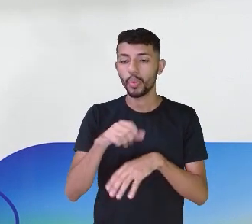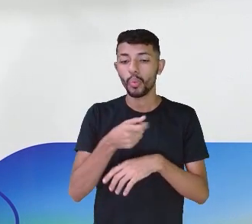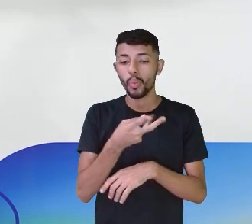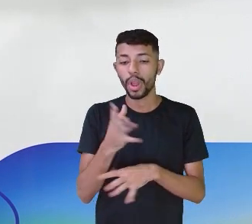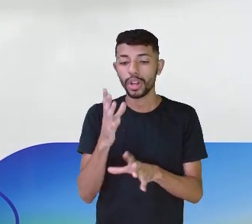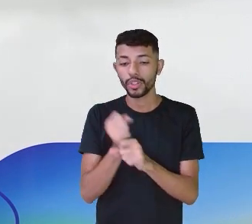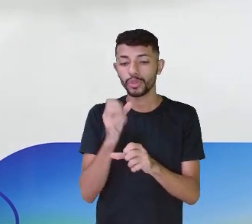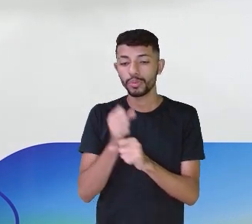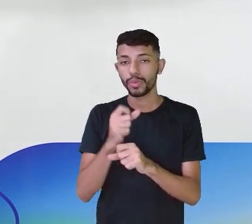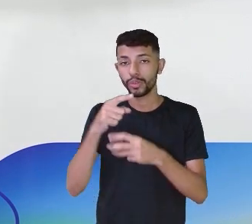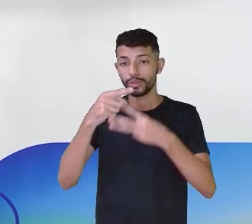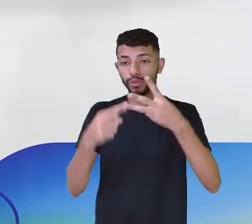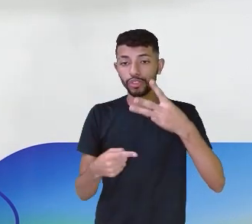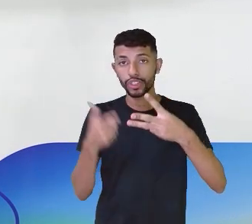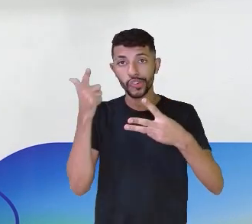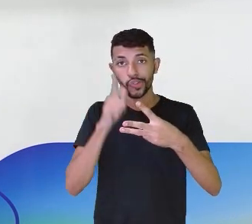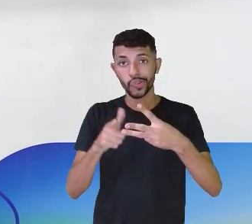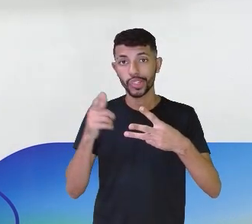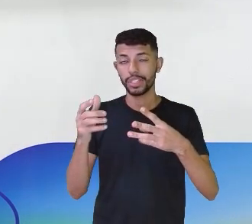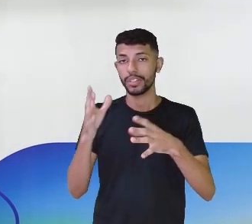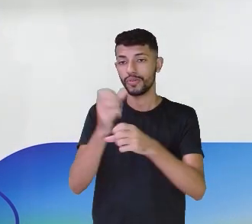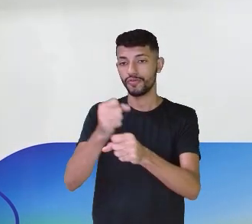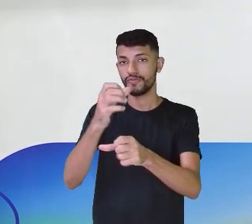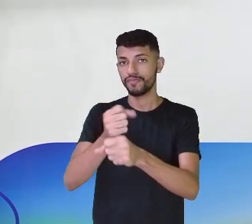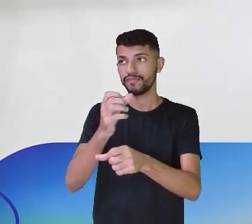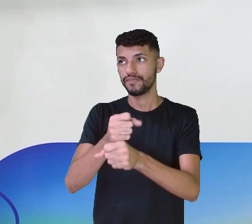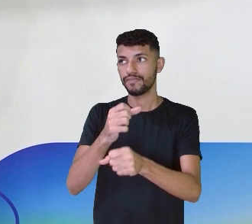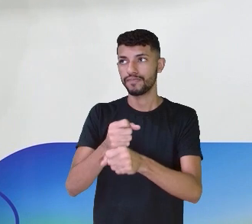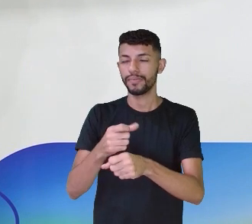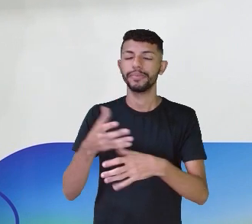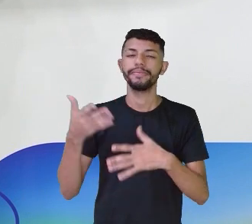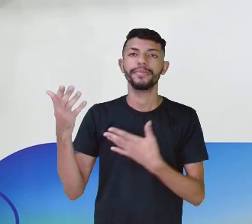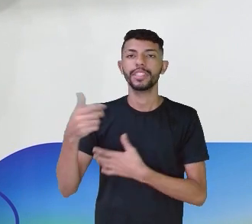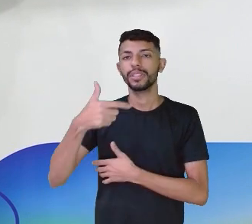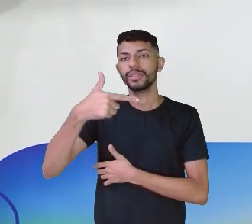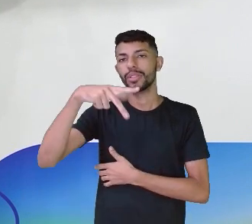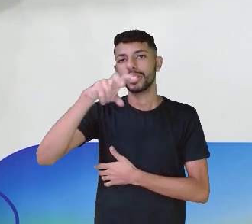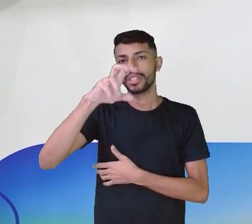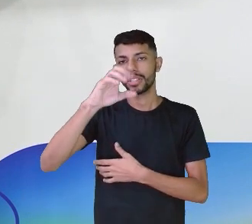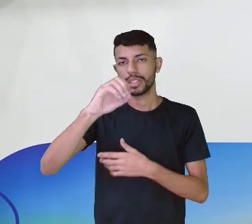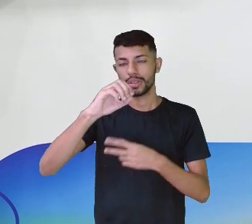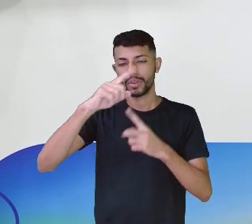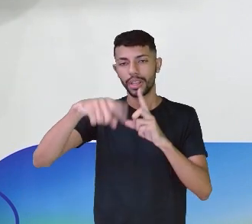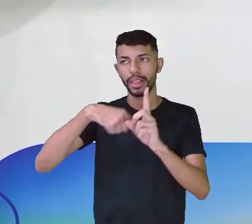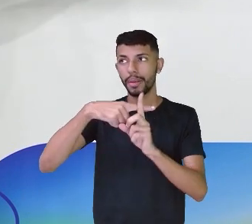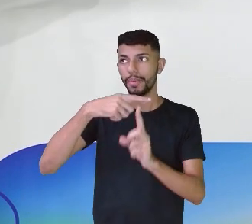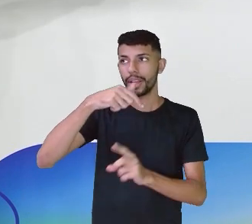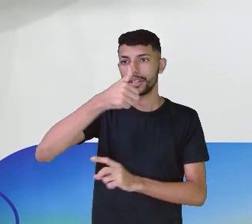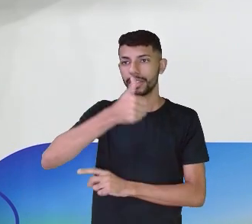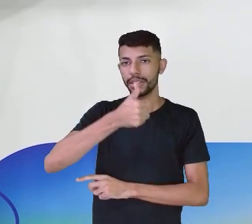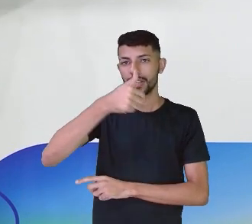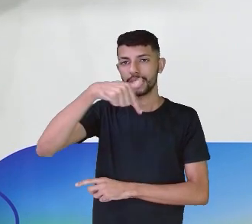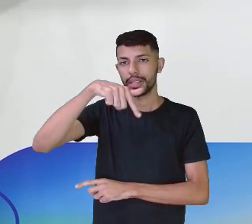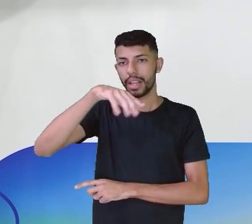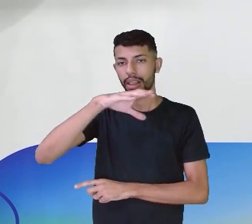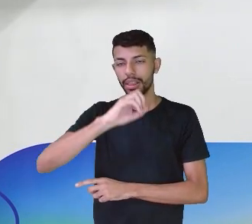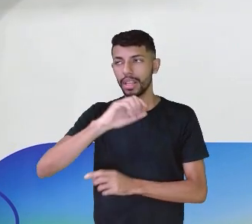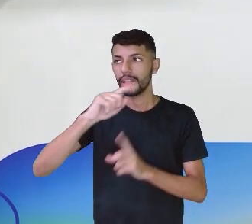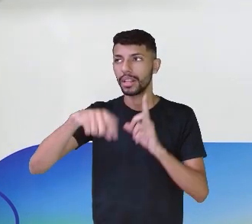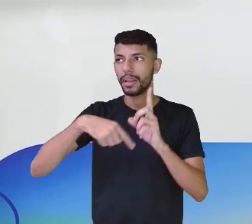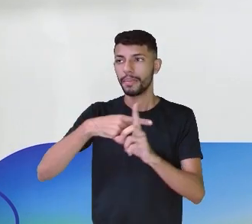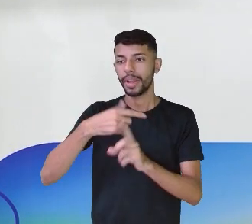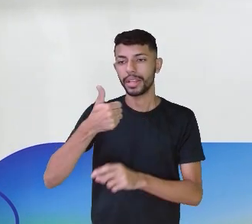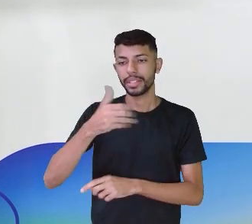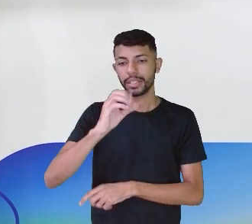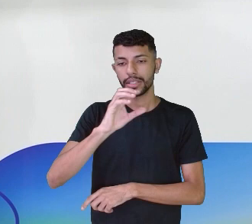pontos marcaram os três juntos? 250 de Luiz, 170 de Joana, mais